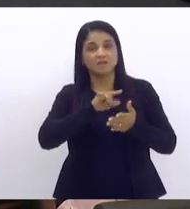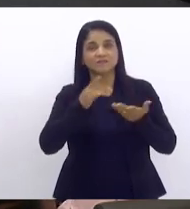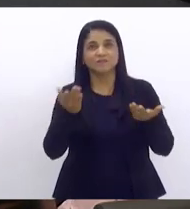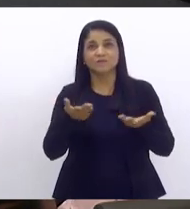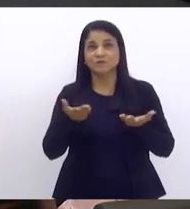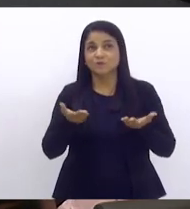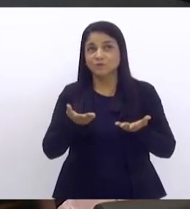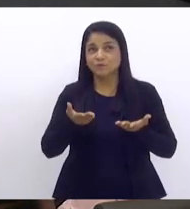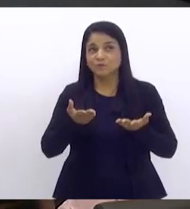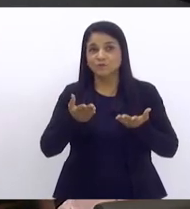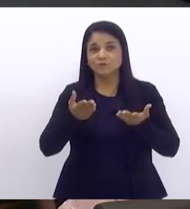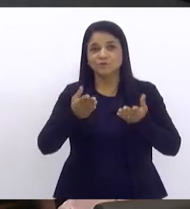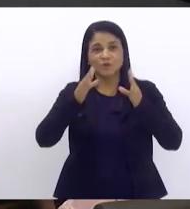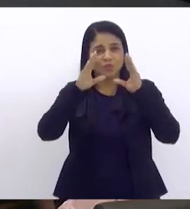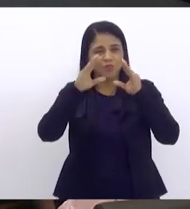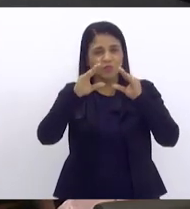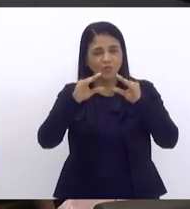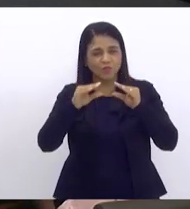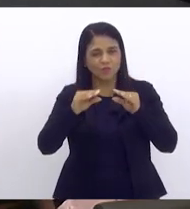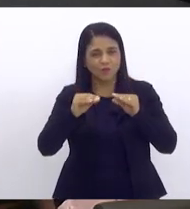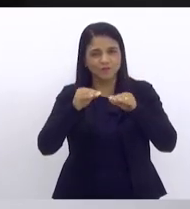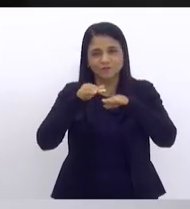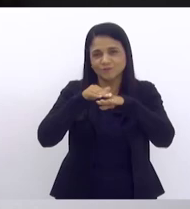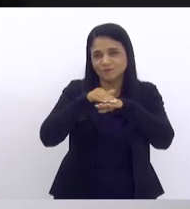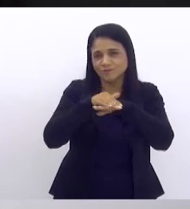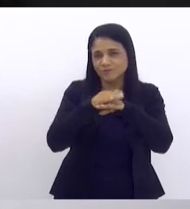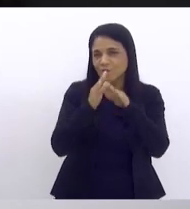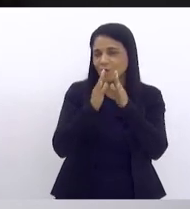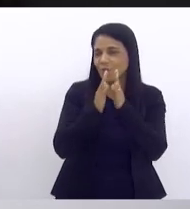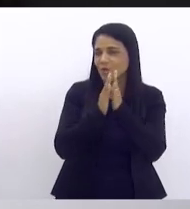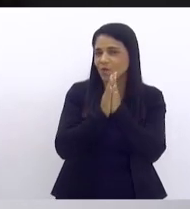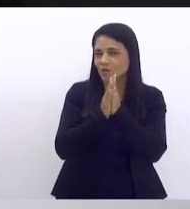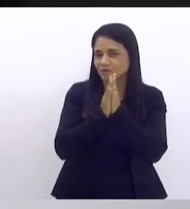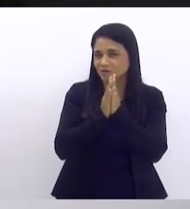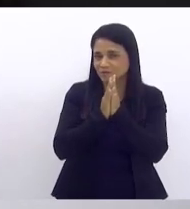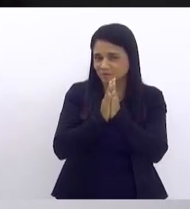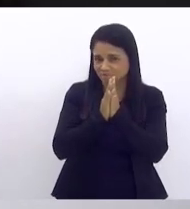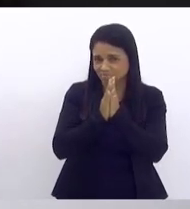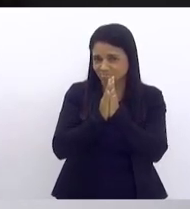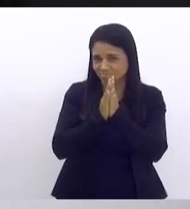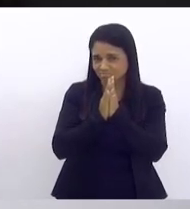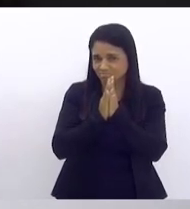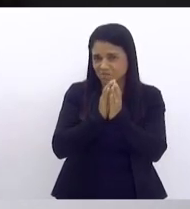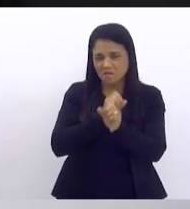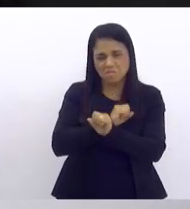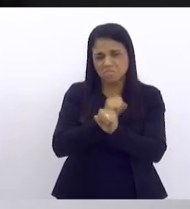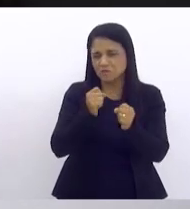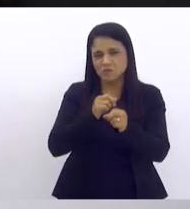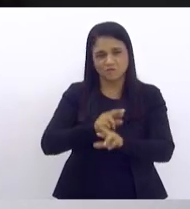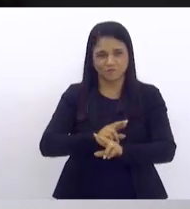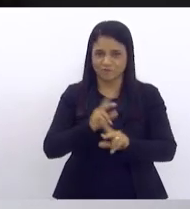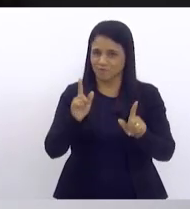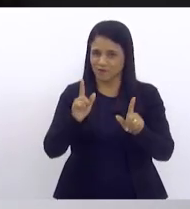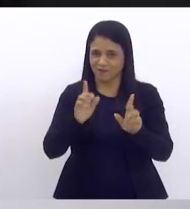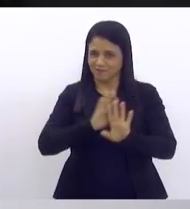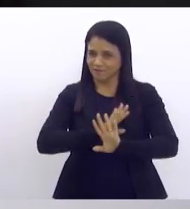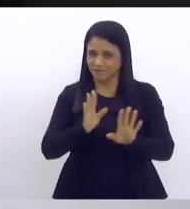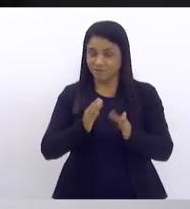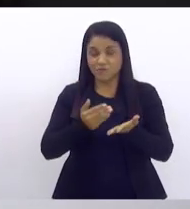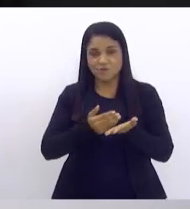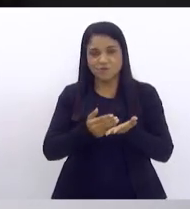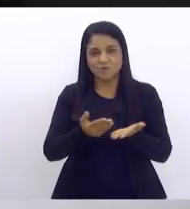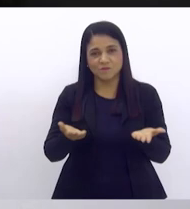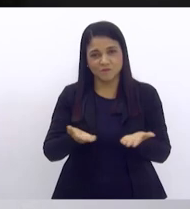noite de oração, não poderia ser diferente que nós iniciássemos este